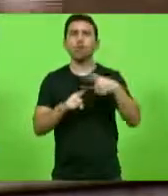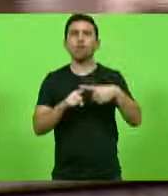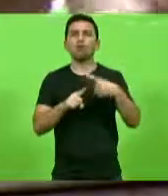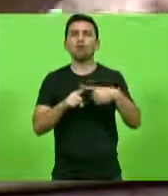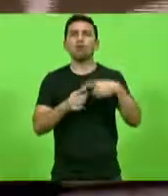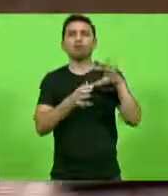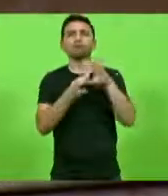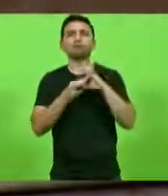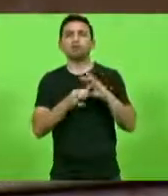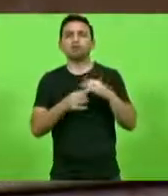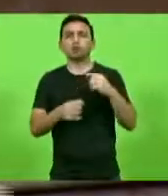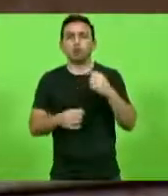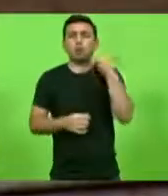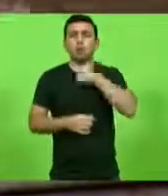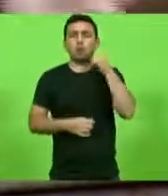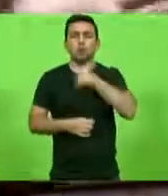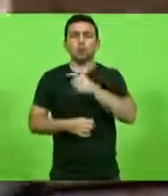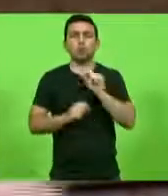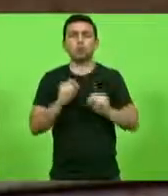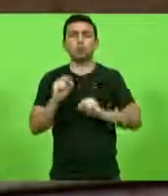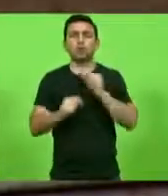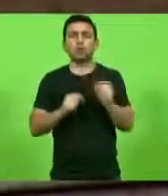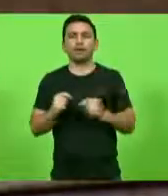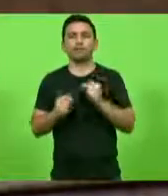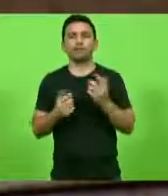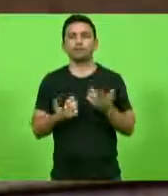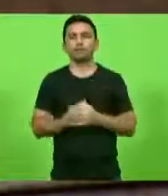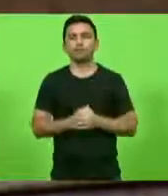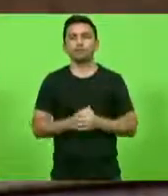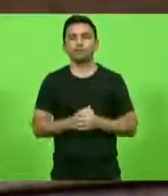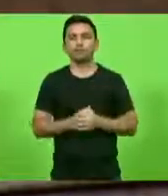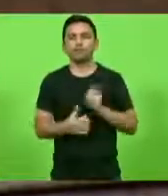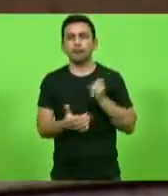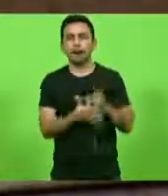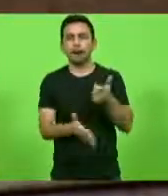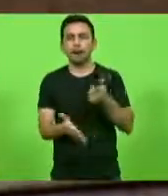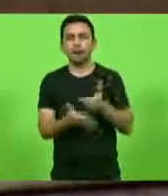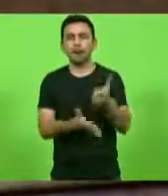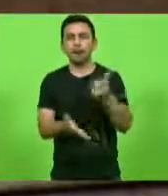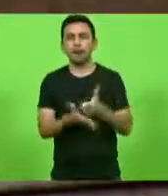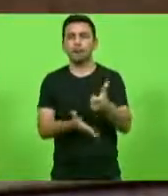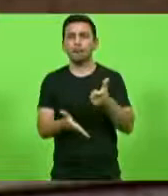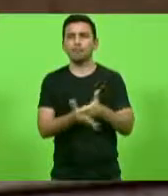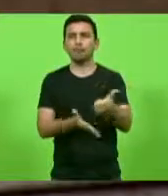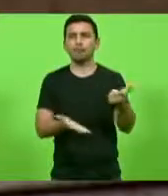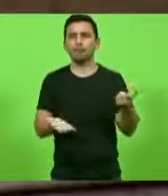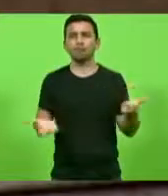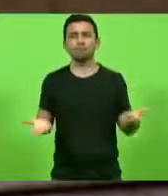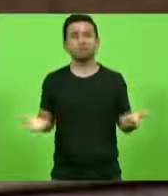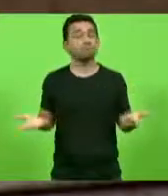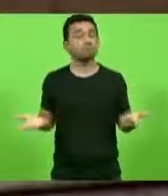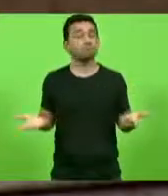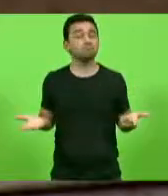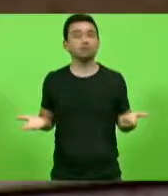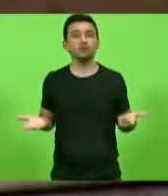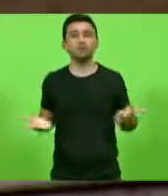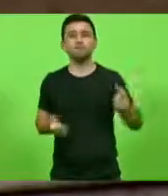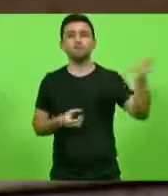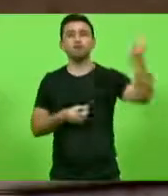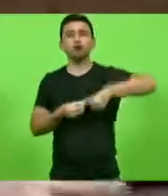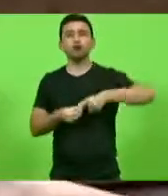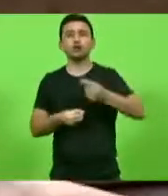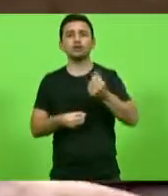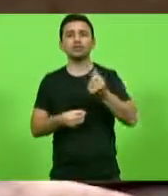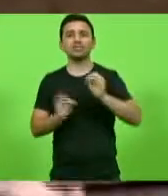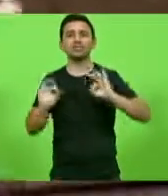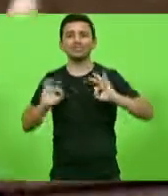nós estamos ganhando com isso tudo, em fazer parte disso tudo. Nós pagamos, pagamos, pagamos, pagamos, e nada volta, e nada